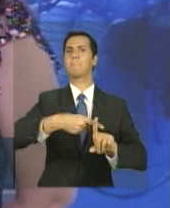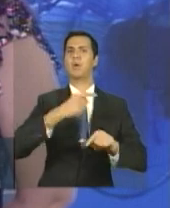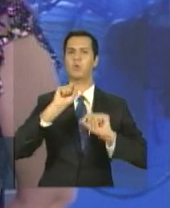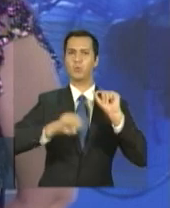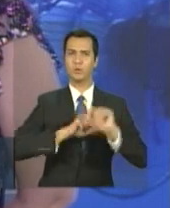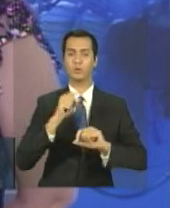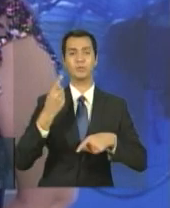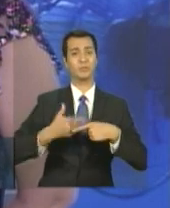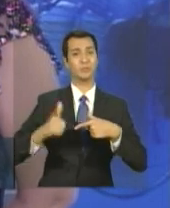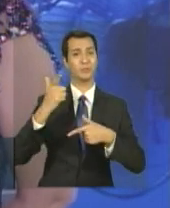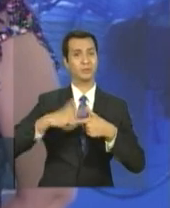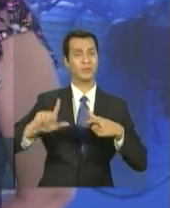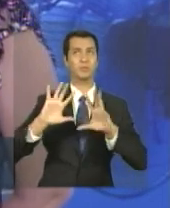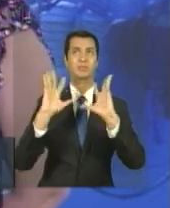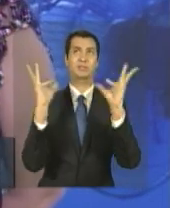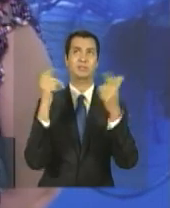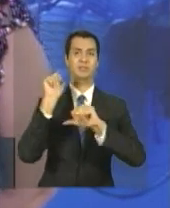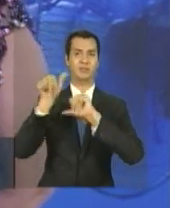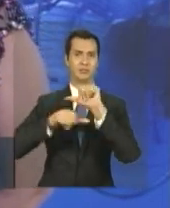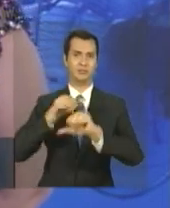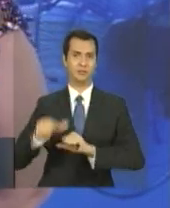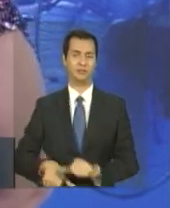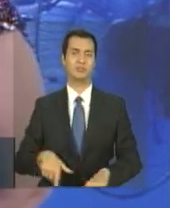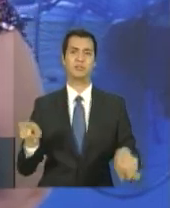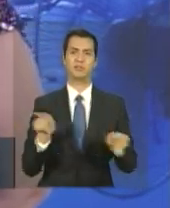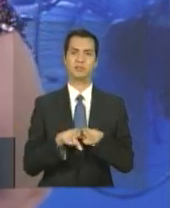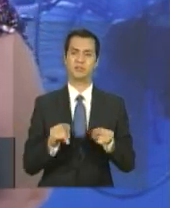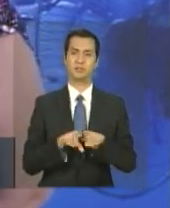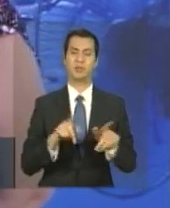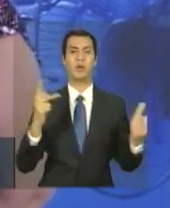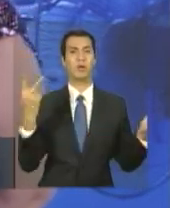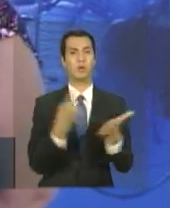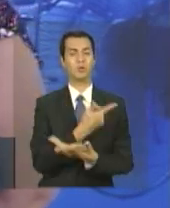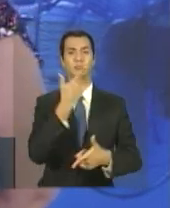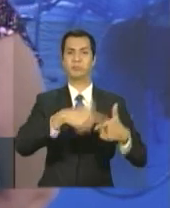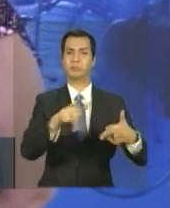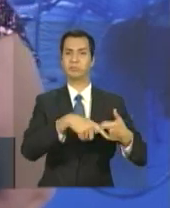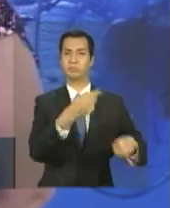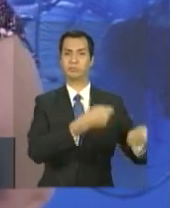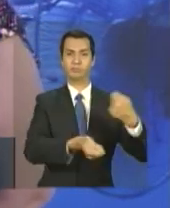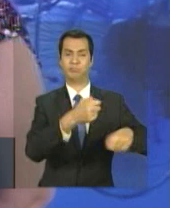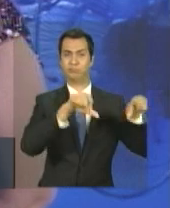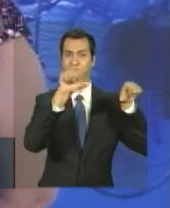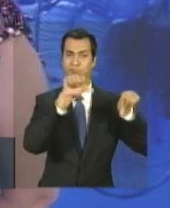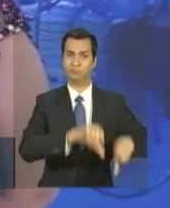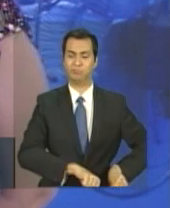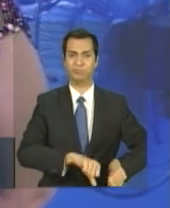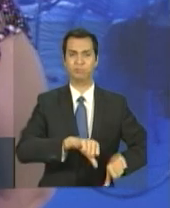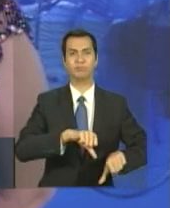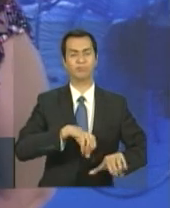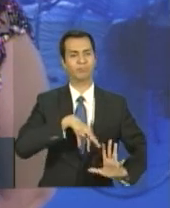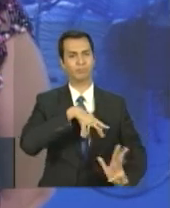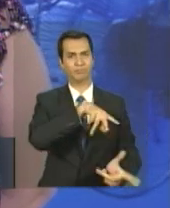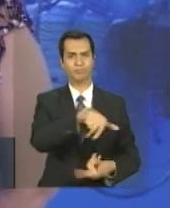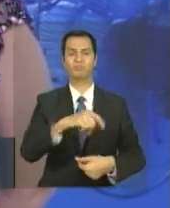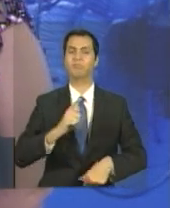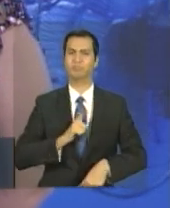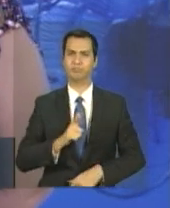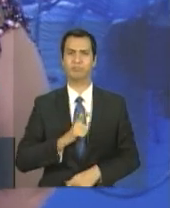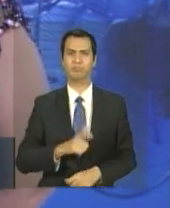questão das mudanças climáticas quanto pelas constantes crises econômicas que afetam todo